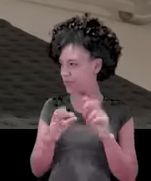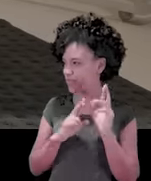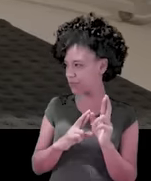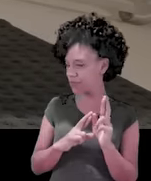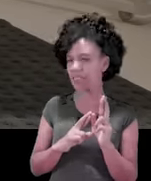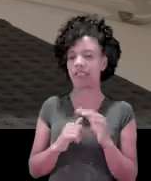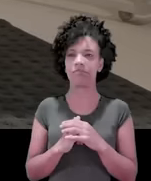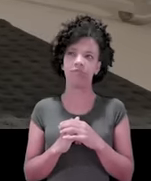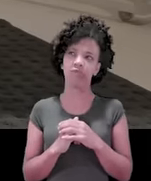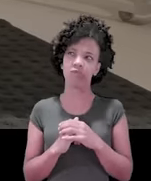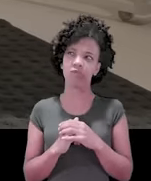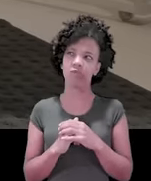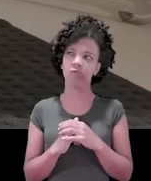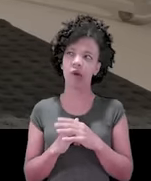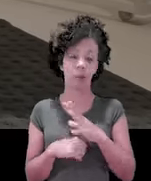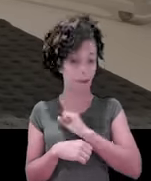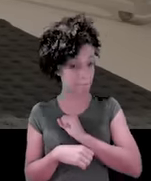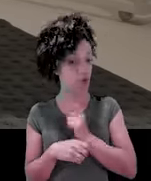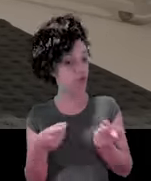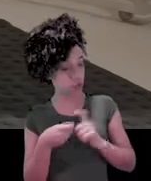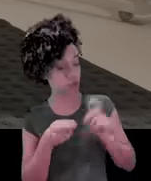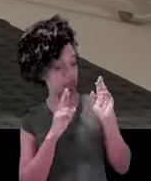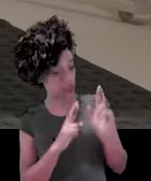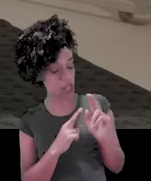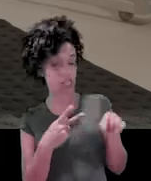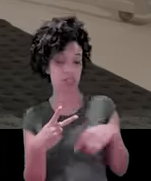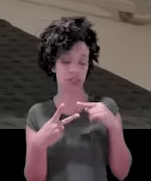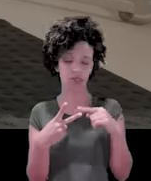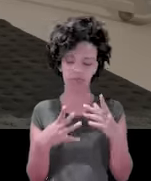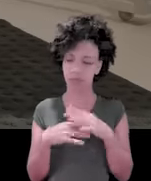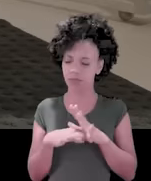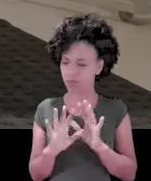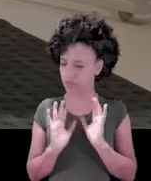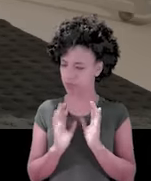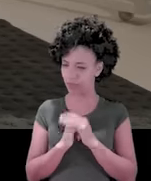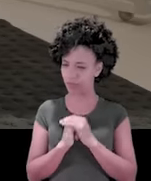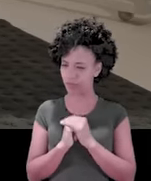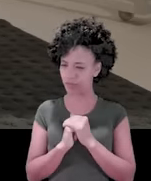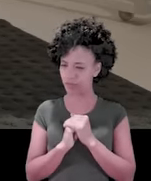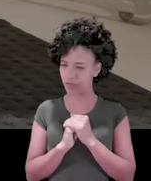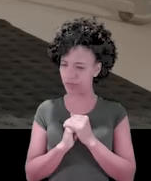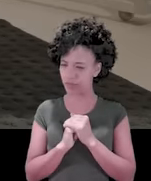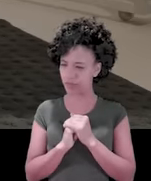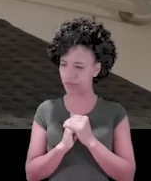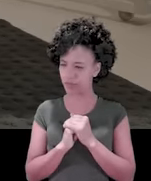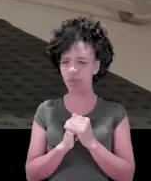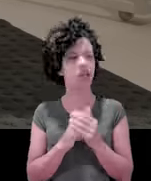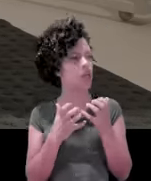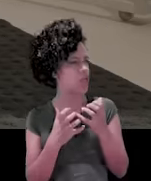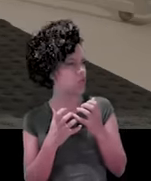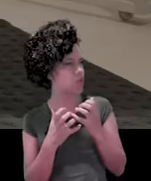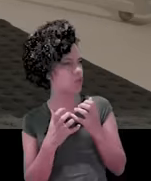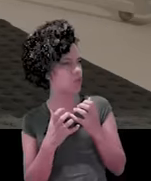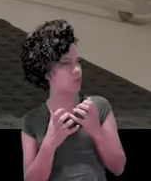esperança o amor trouxe Esperança Bom dia foi assim e é uma